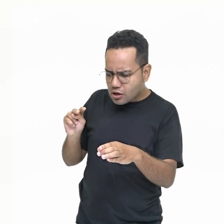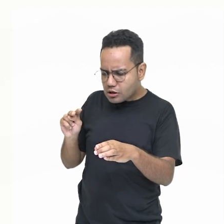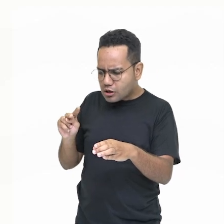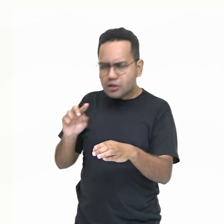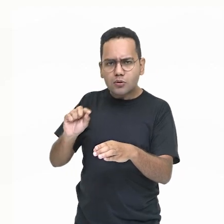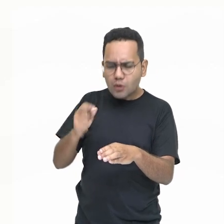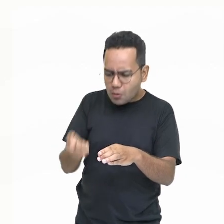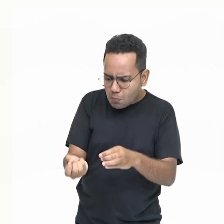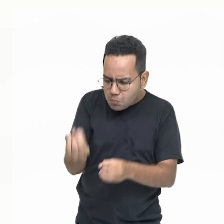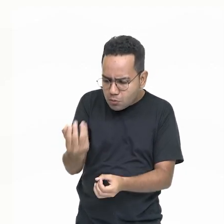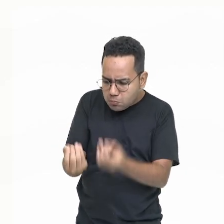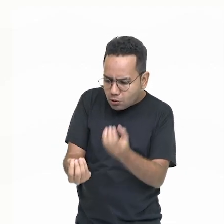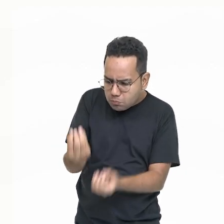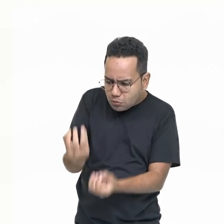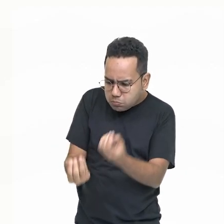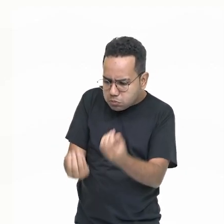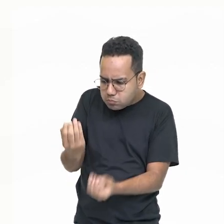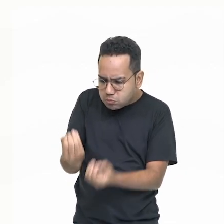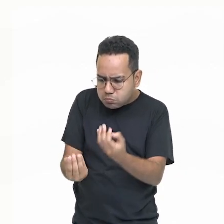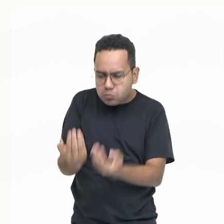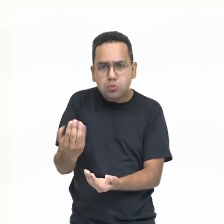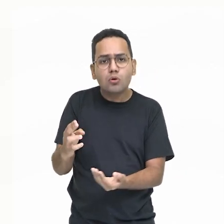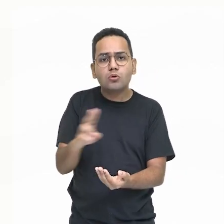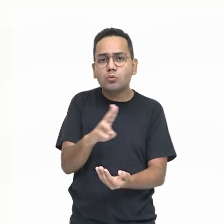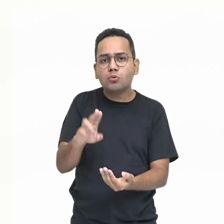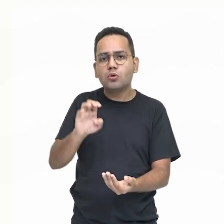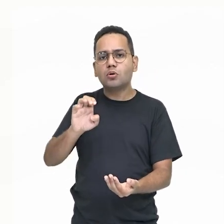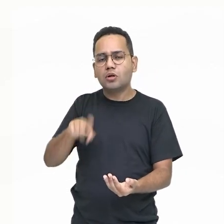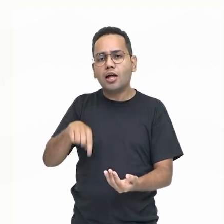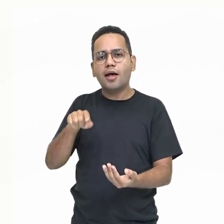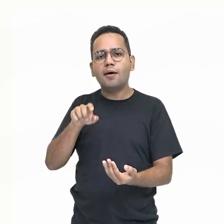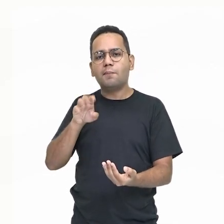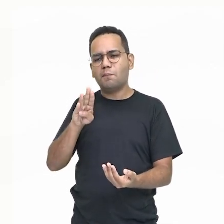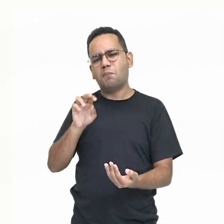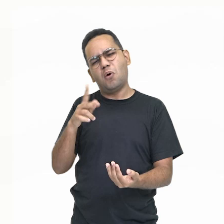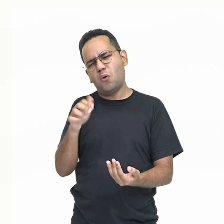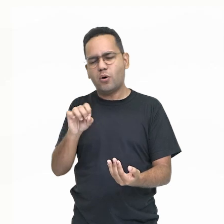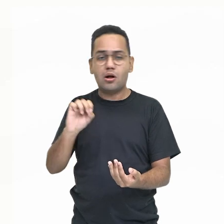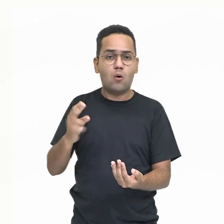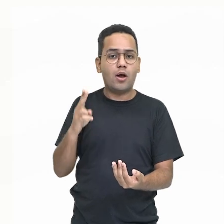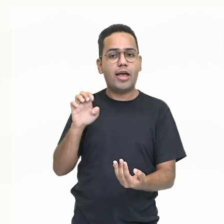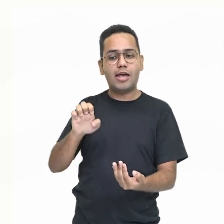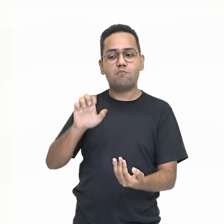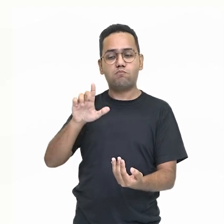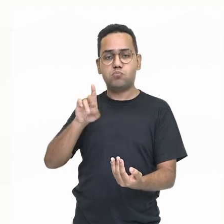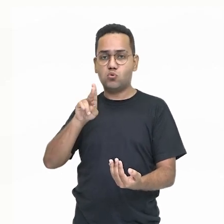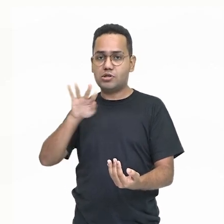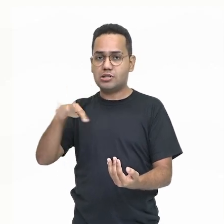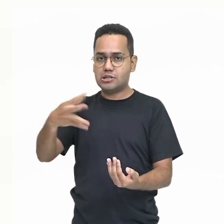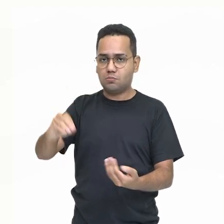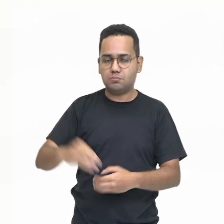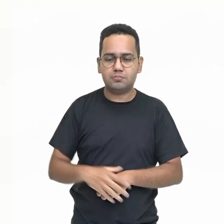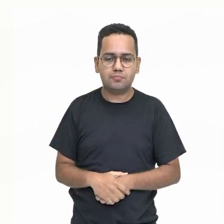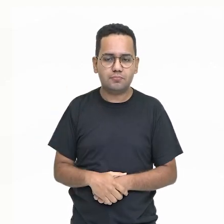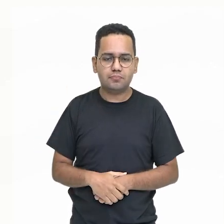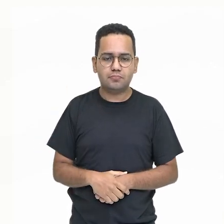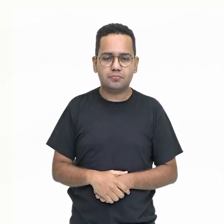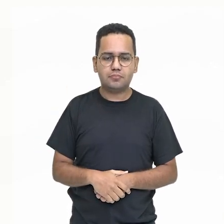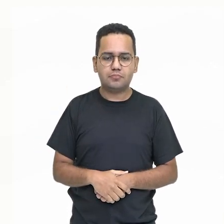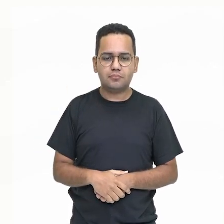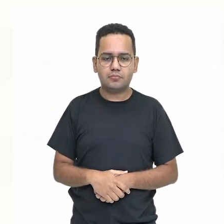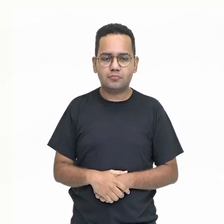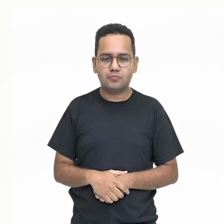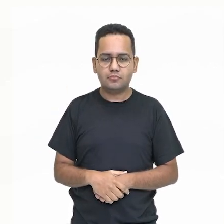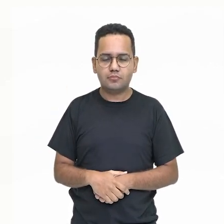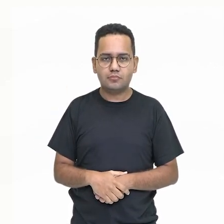ali dentro. E muitas das vezes chamamos de quê? De bolinhas. Claro que aquilo ali dentro, se